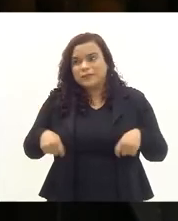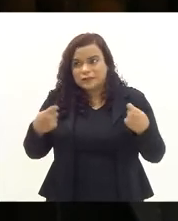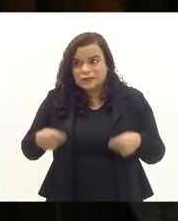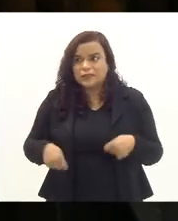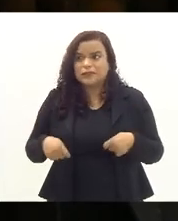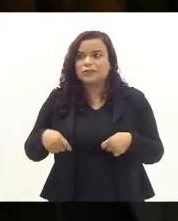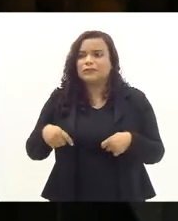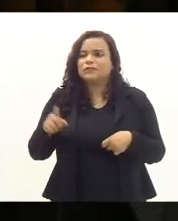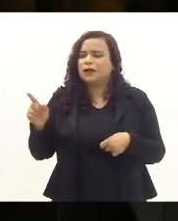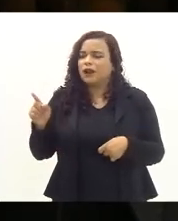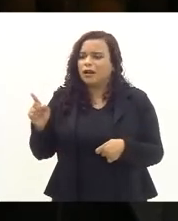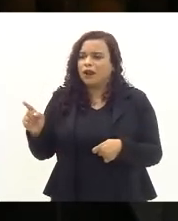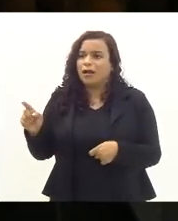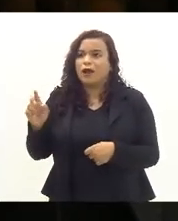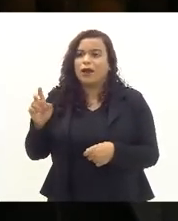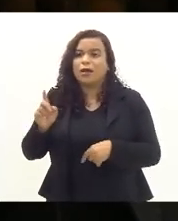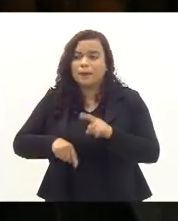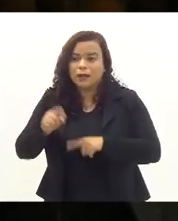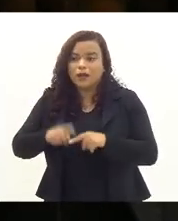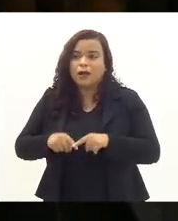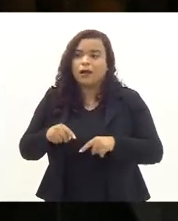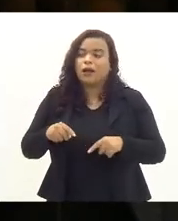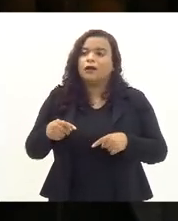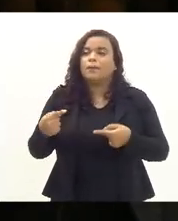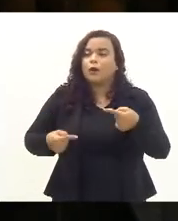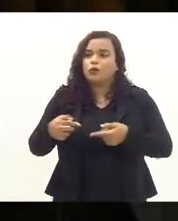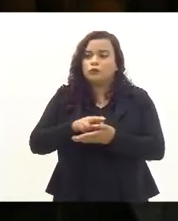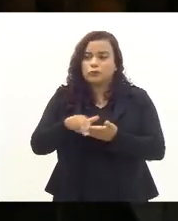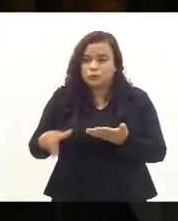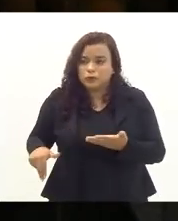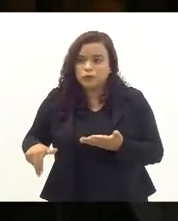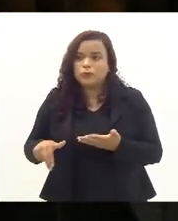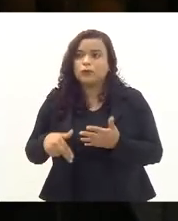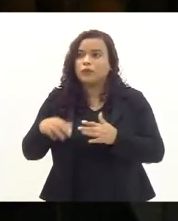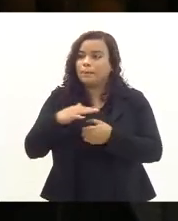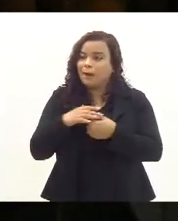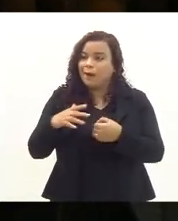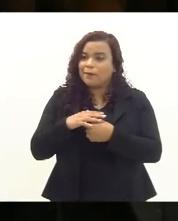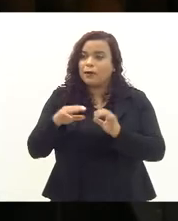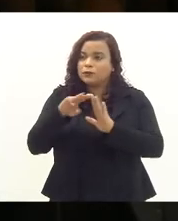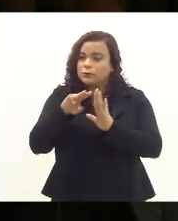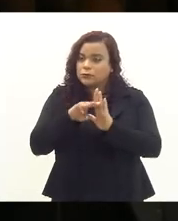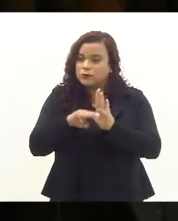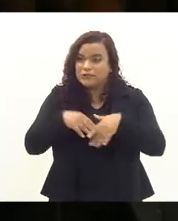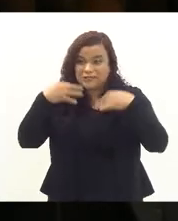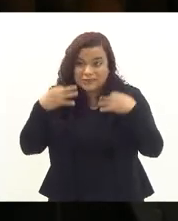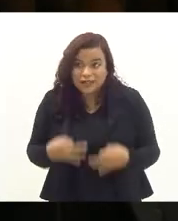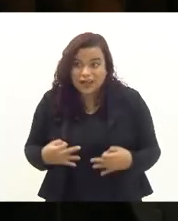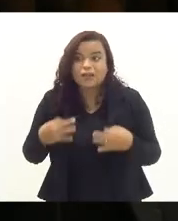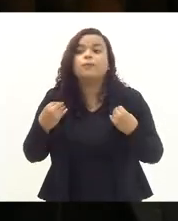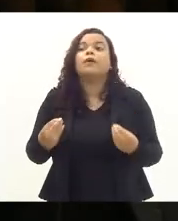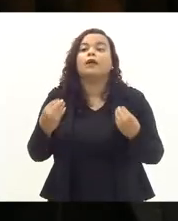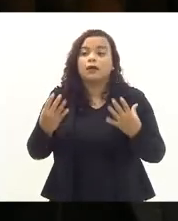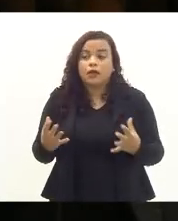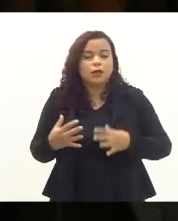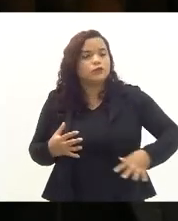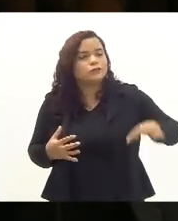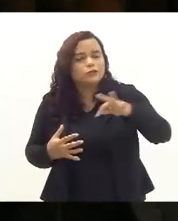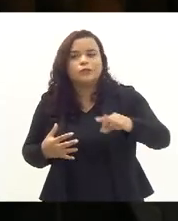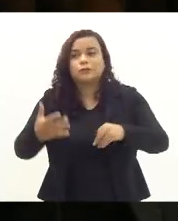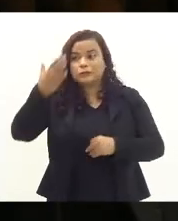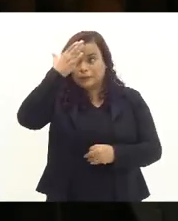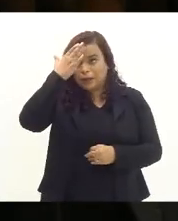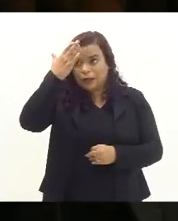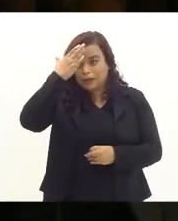insumo-produto console do banco de dados para que todo mundo saiba entre outras